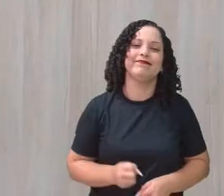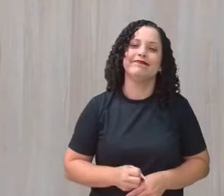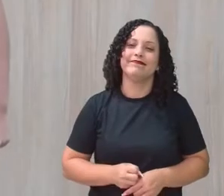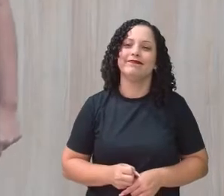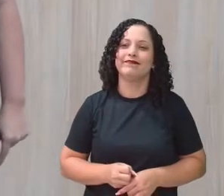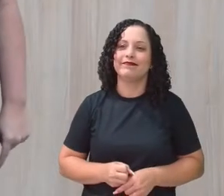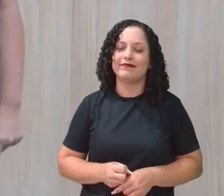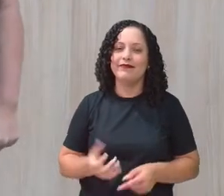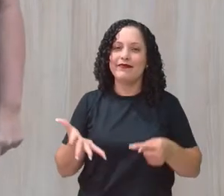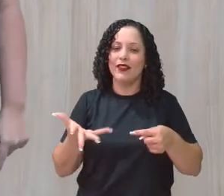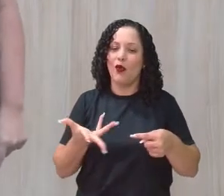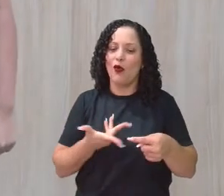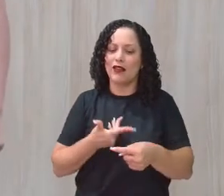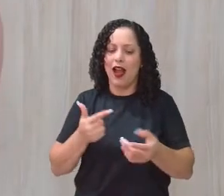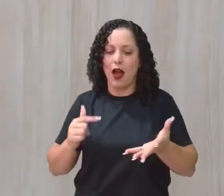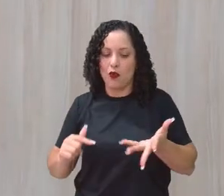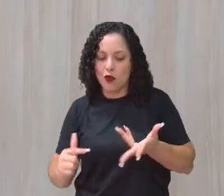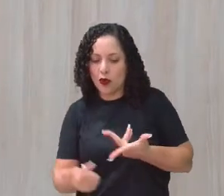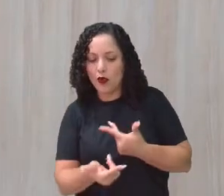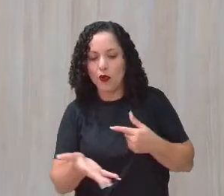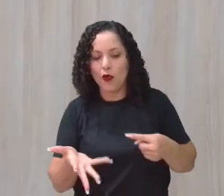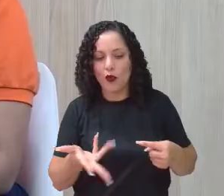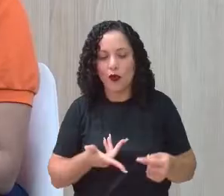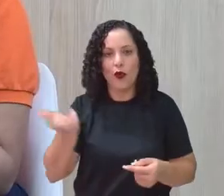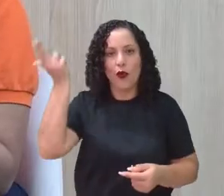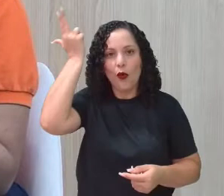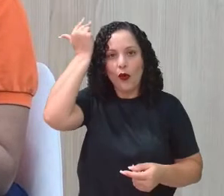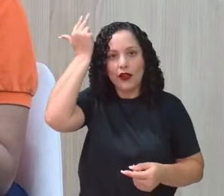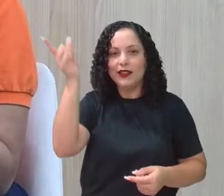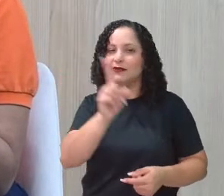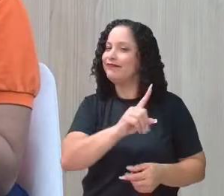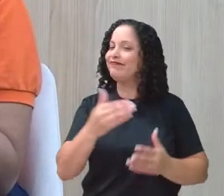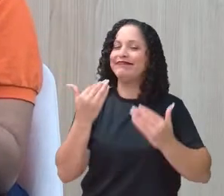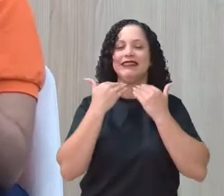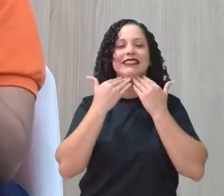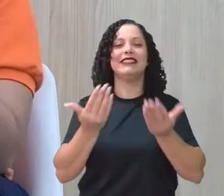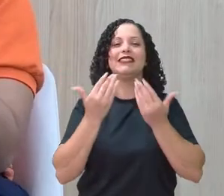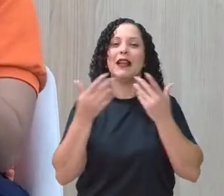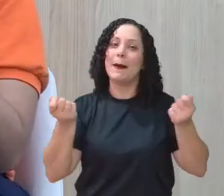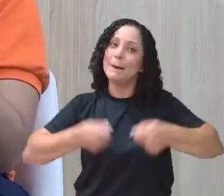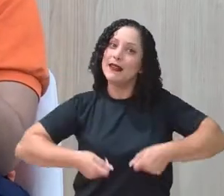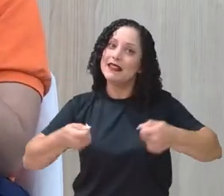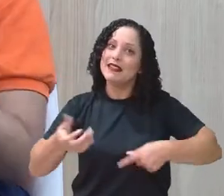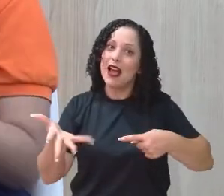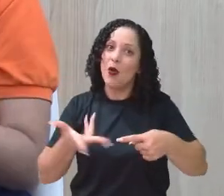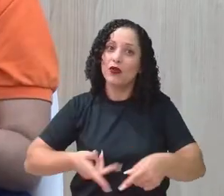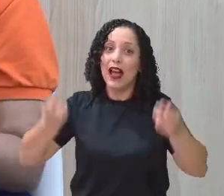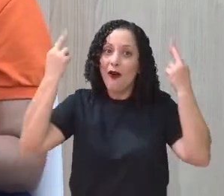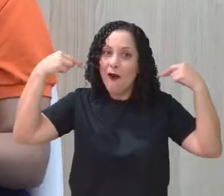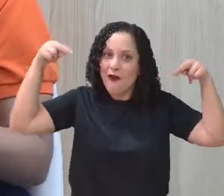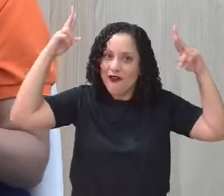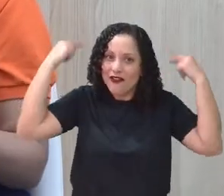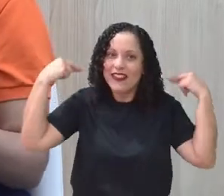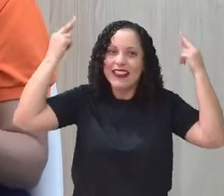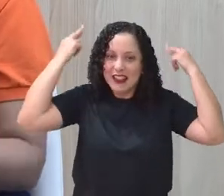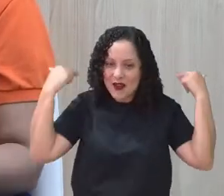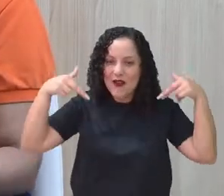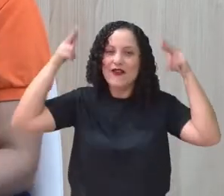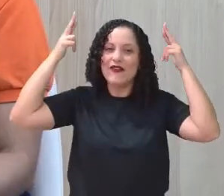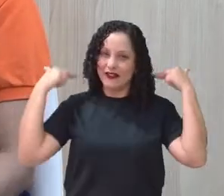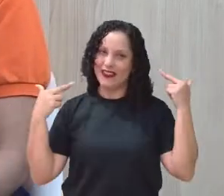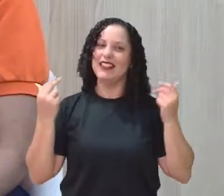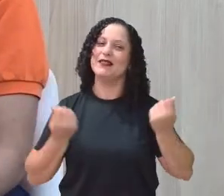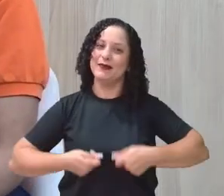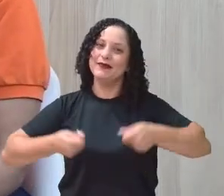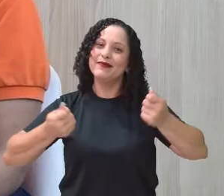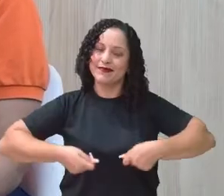que contar coelhinho não adianta, né? Não adianta. Tem que ser carneirinho. Acho que cansa mais. Não conta um bichinho errado, porque senão a gente não vai conseguir dormir